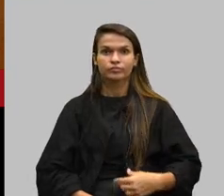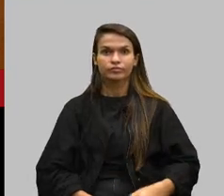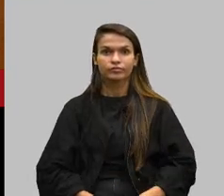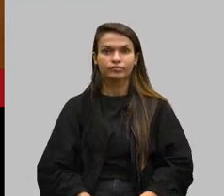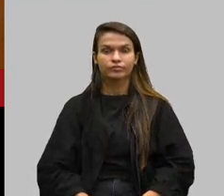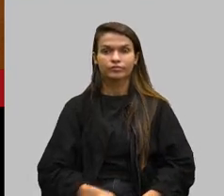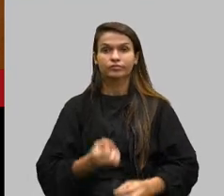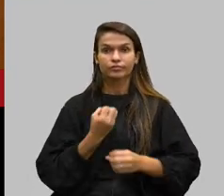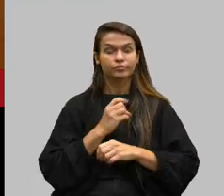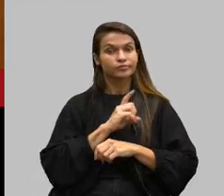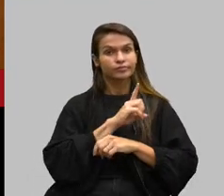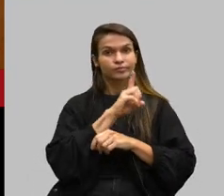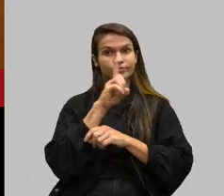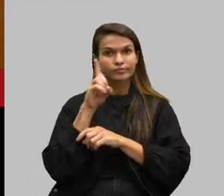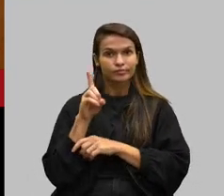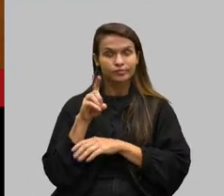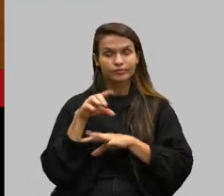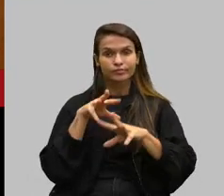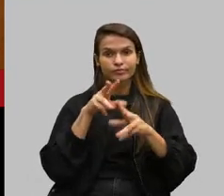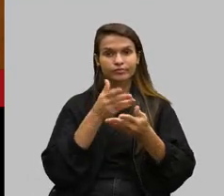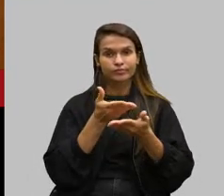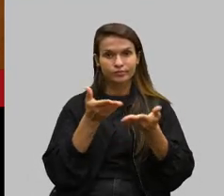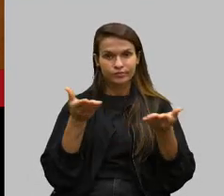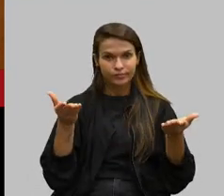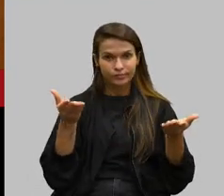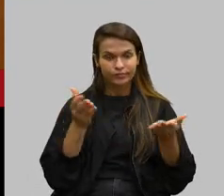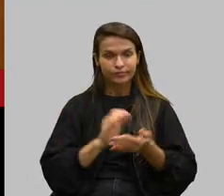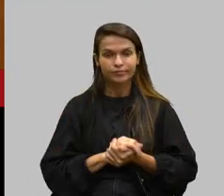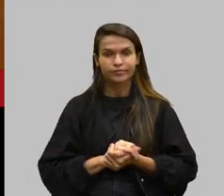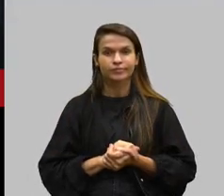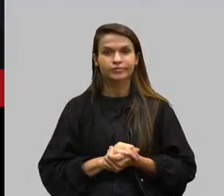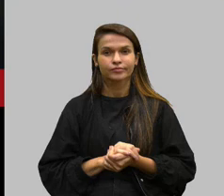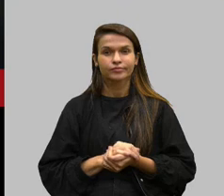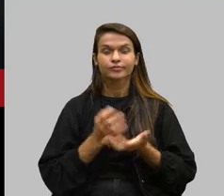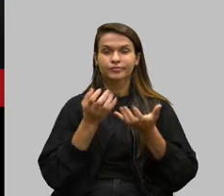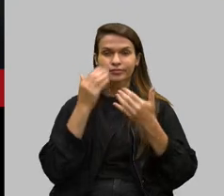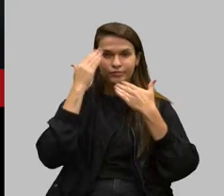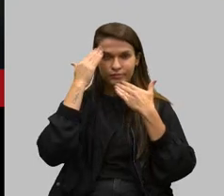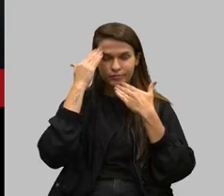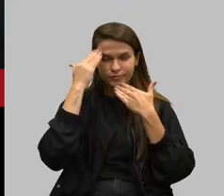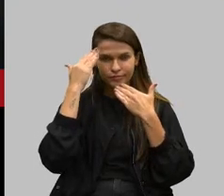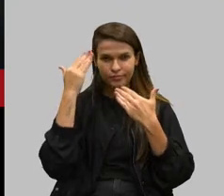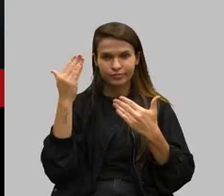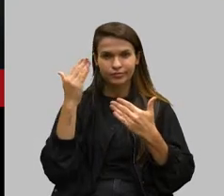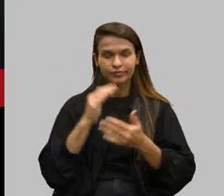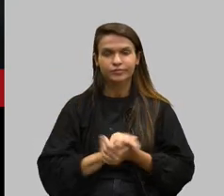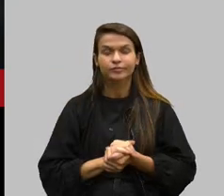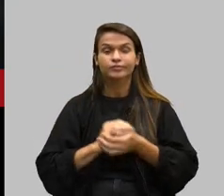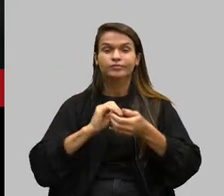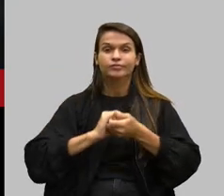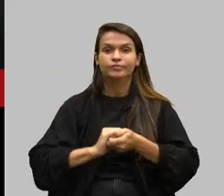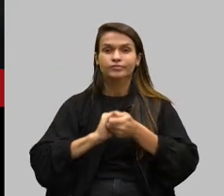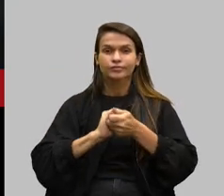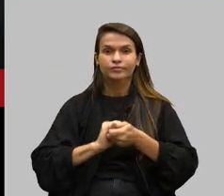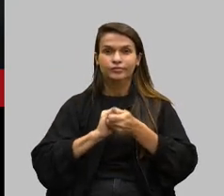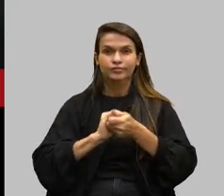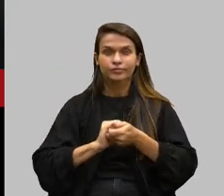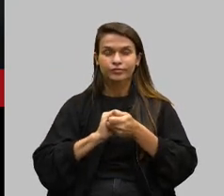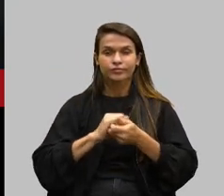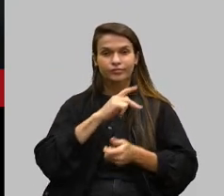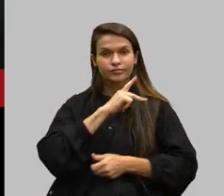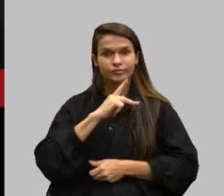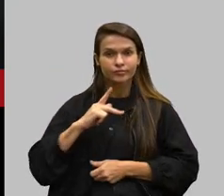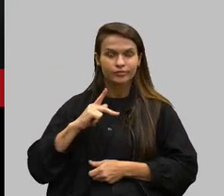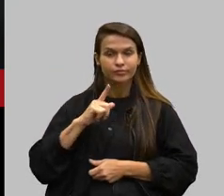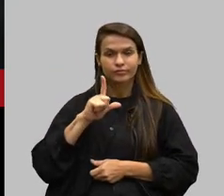muito bom dia senhoras e senhores queria agradecer e cumprimentar Presidente